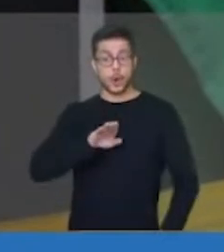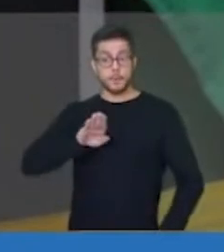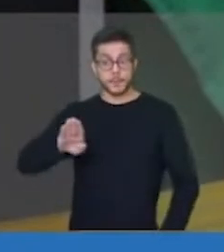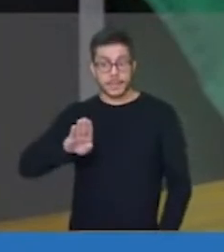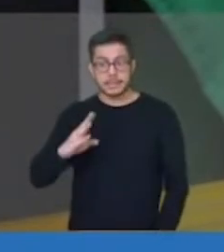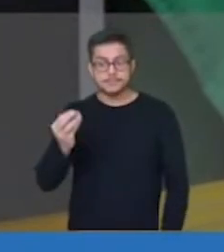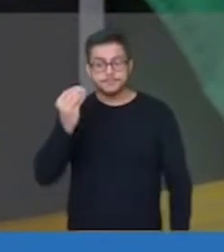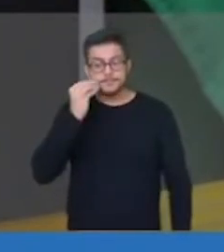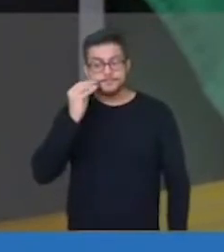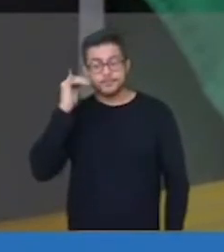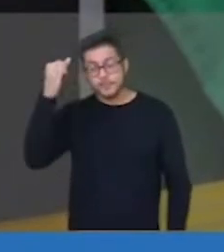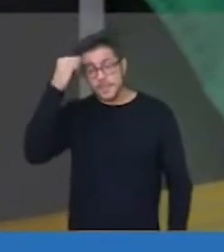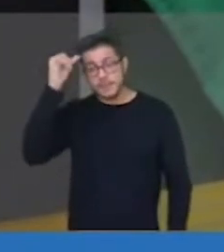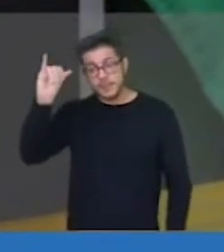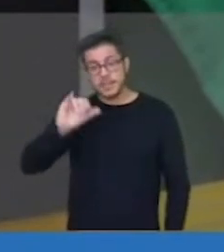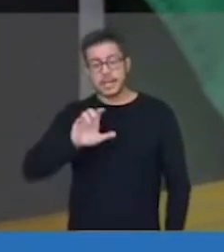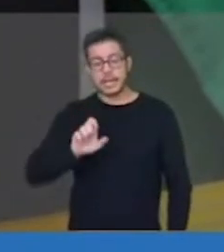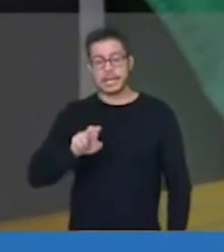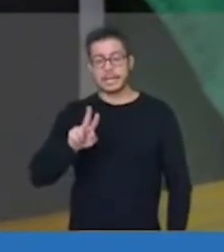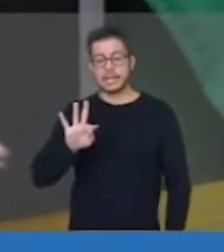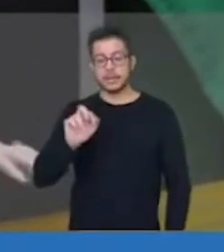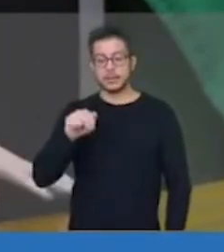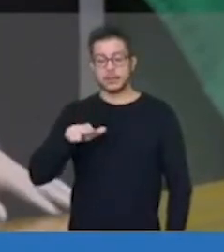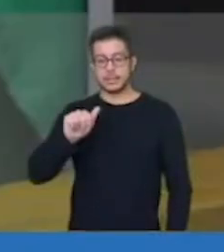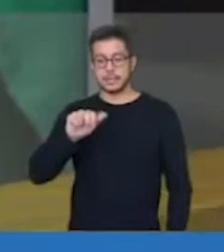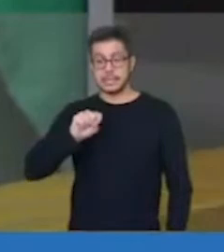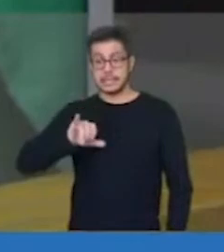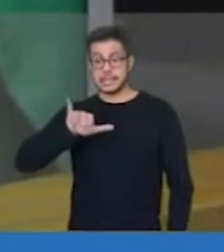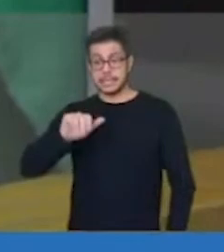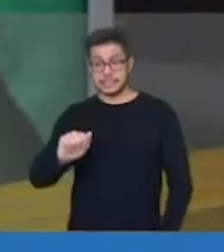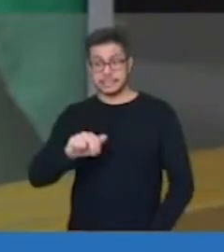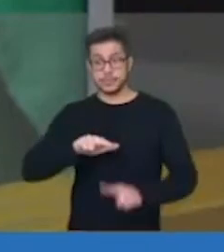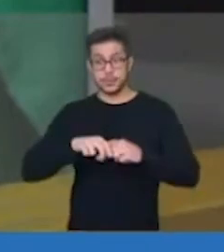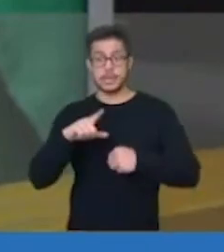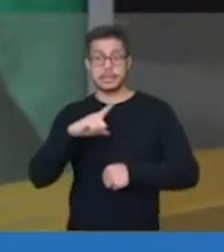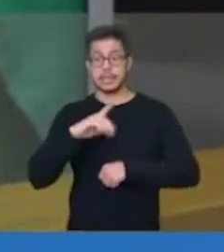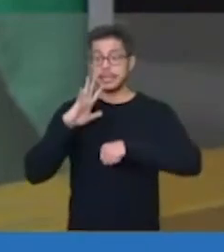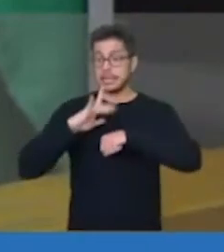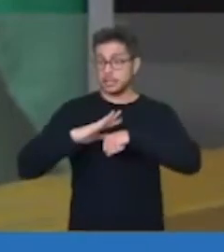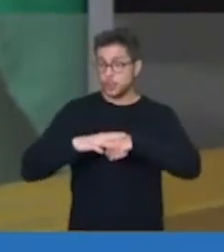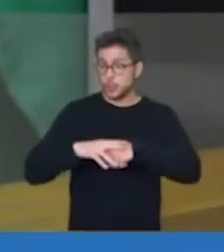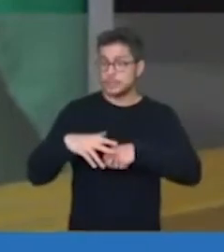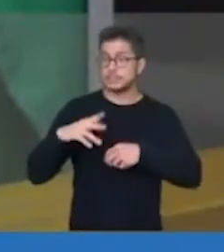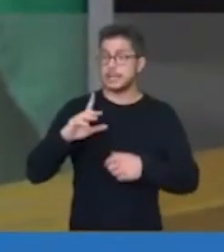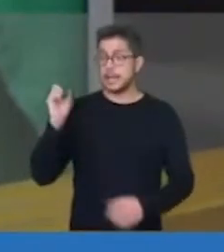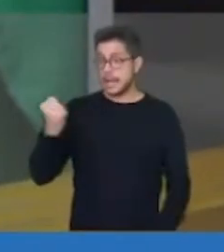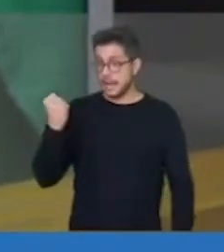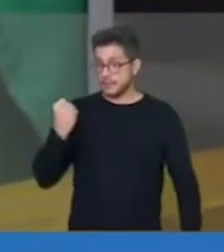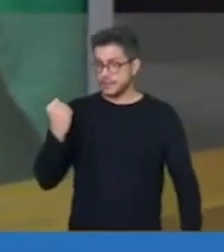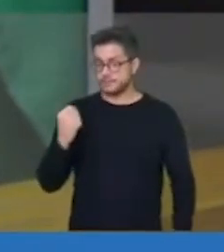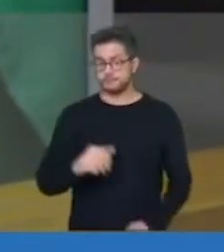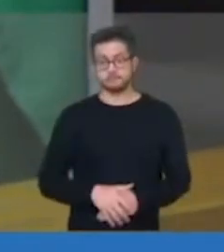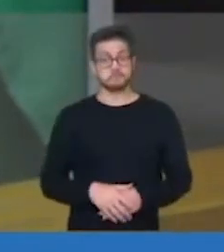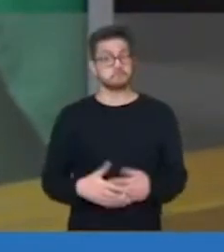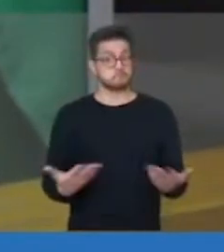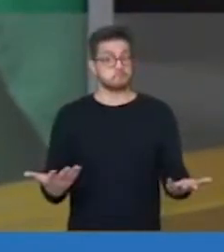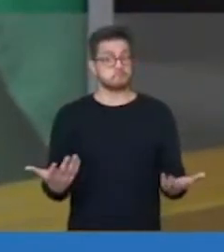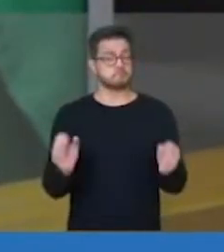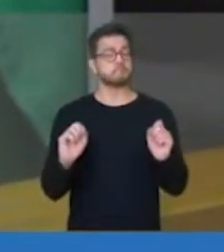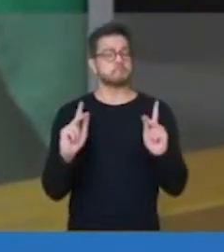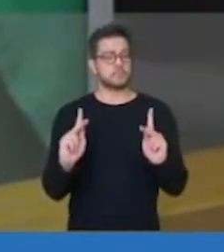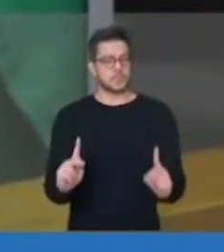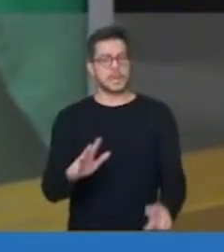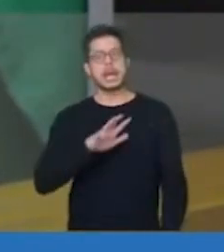por causa de doença crônica não transmitida para humanos. É claro que os animais também são obras de Deus